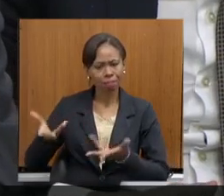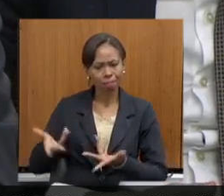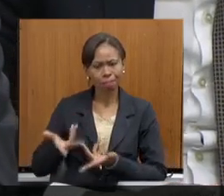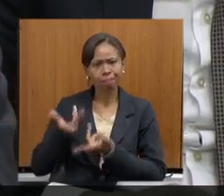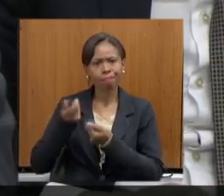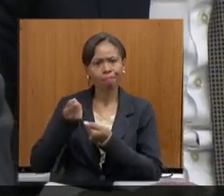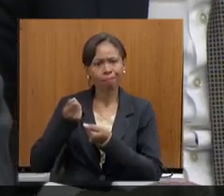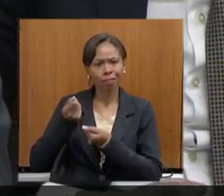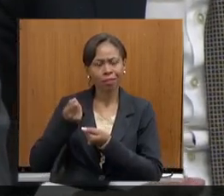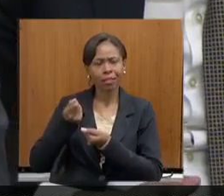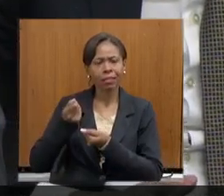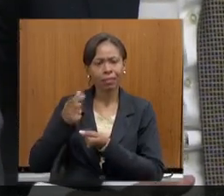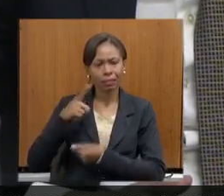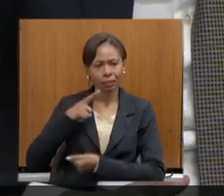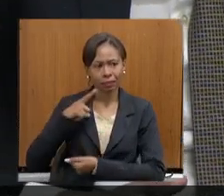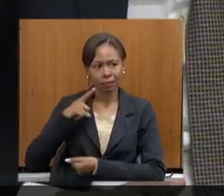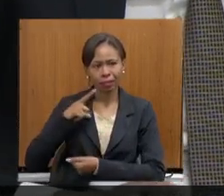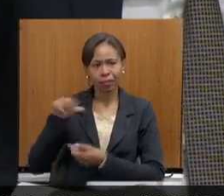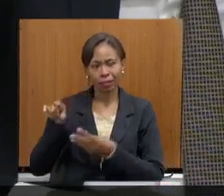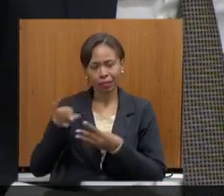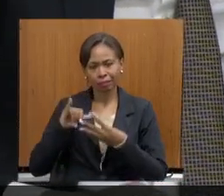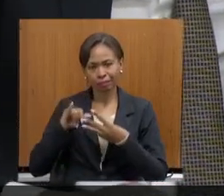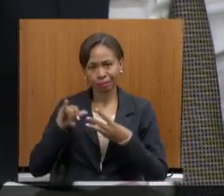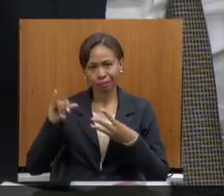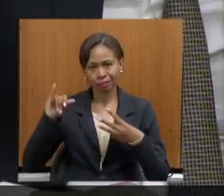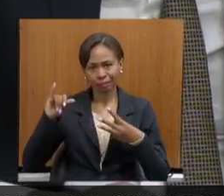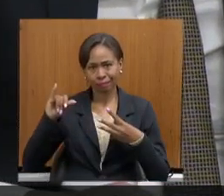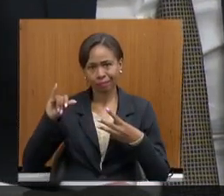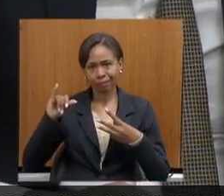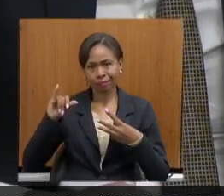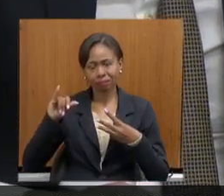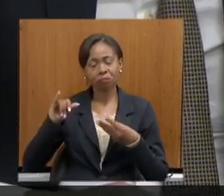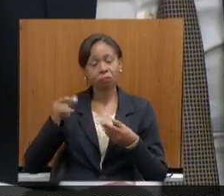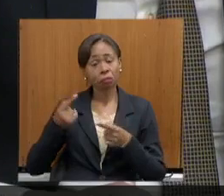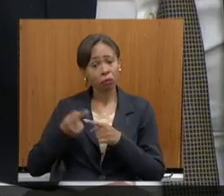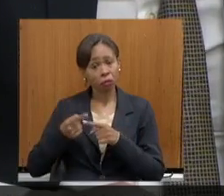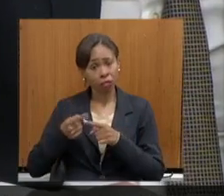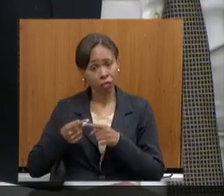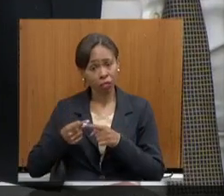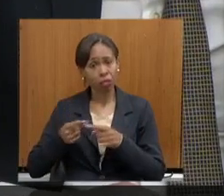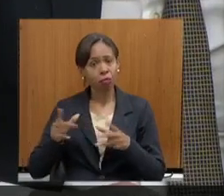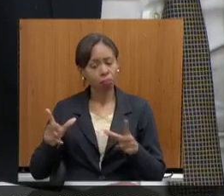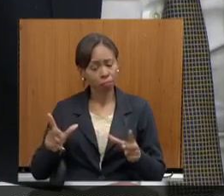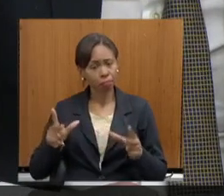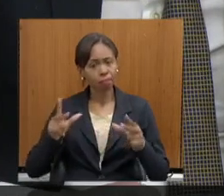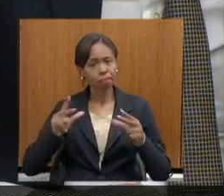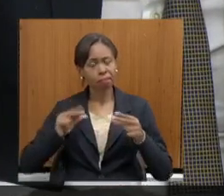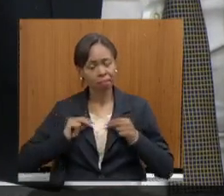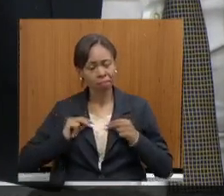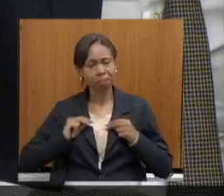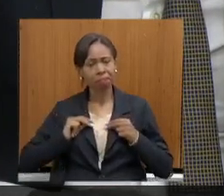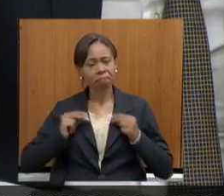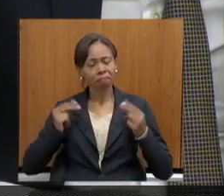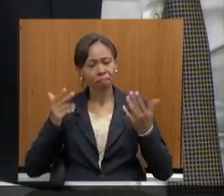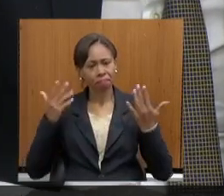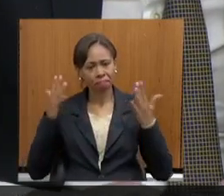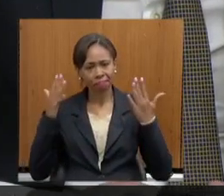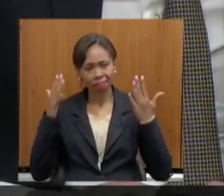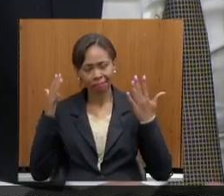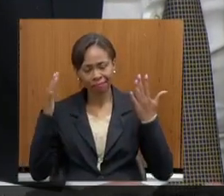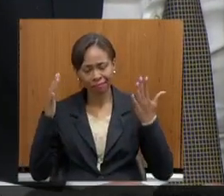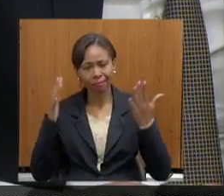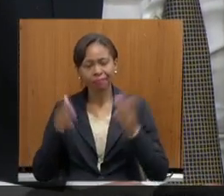SELIC e realmente que ela é merecedora de todos os aplausos